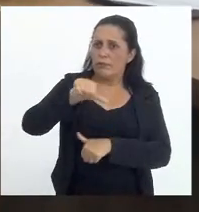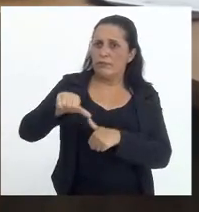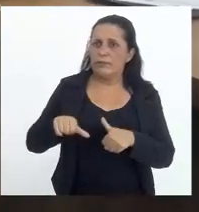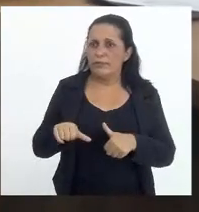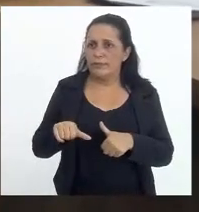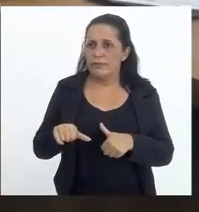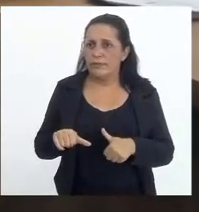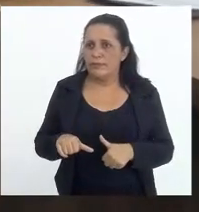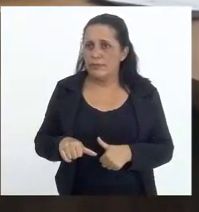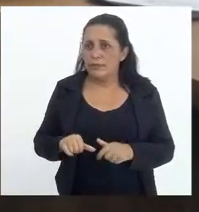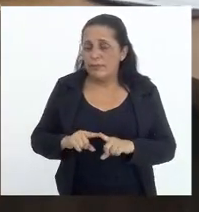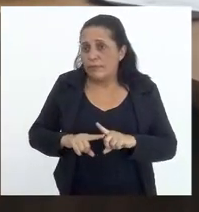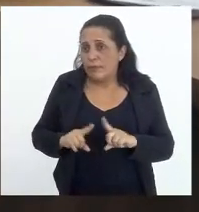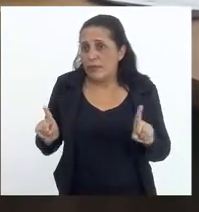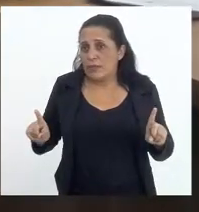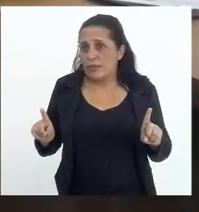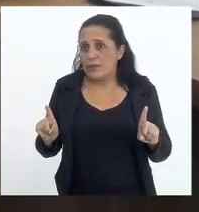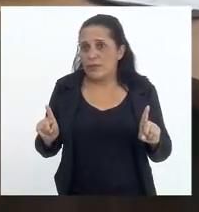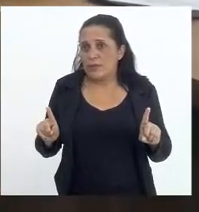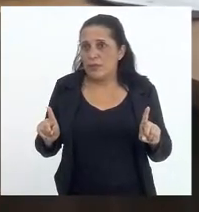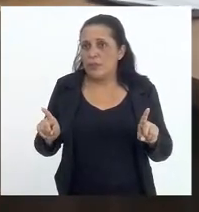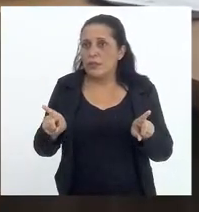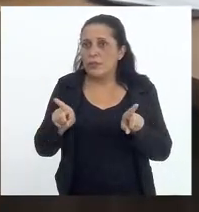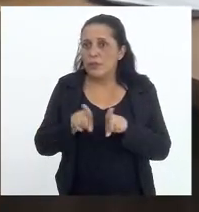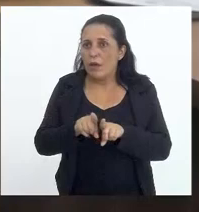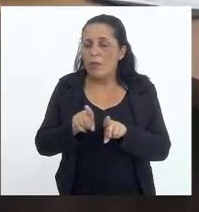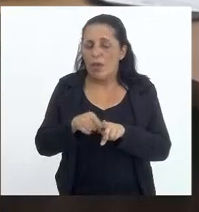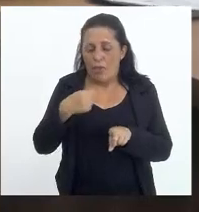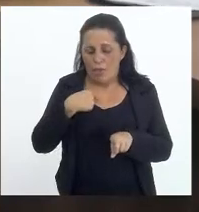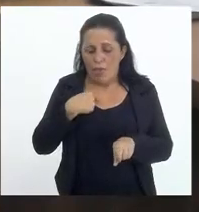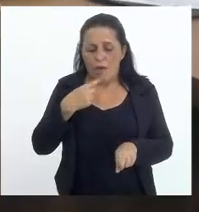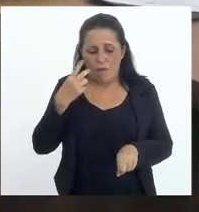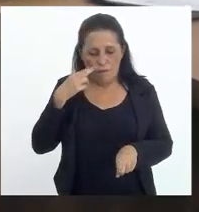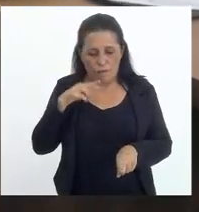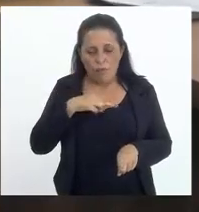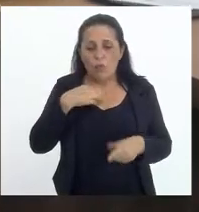Mas, como eu também tomarei o caminho,